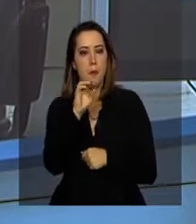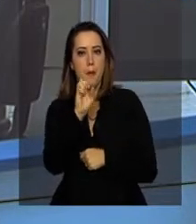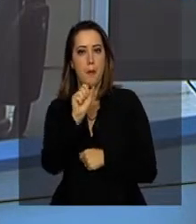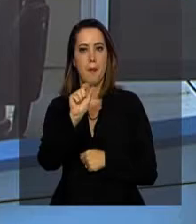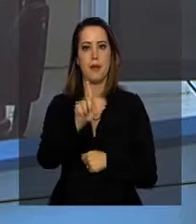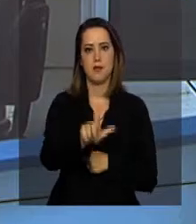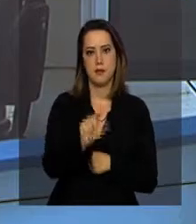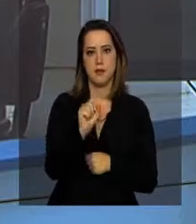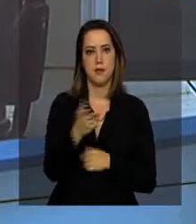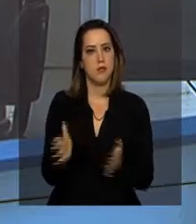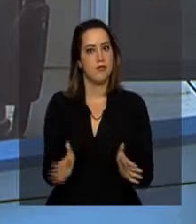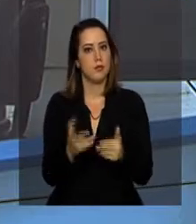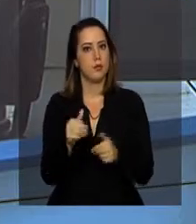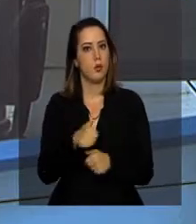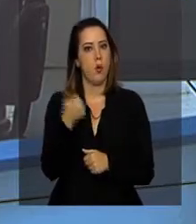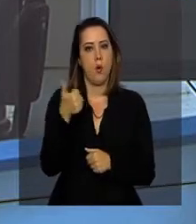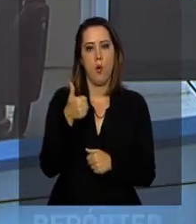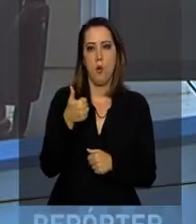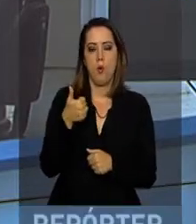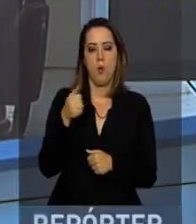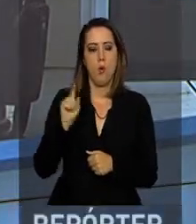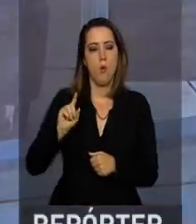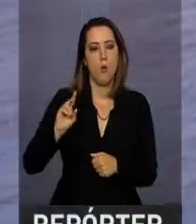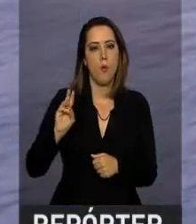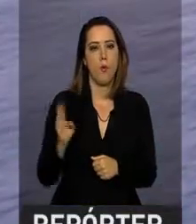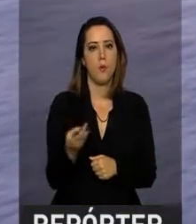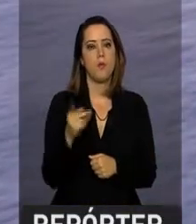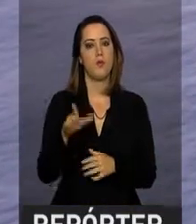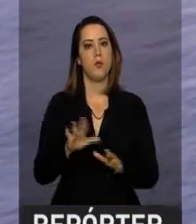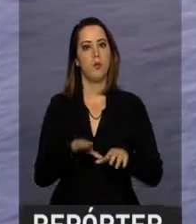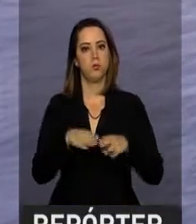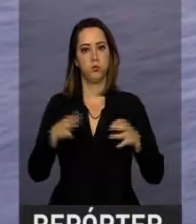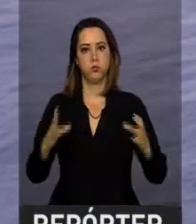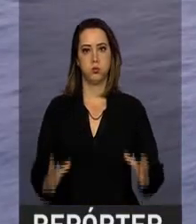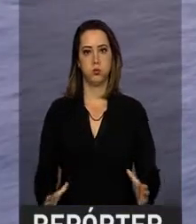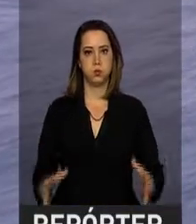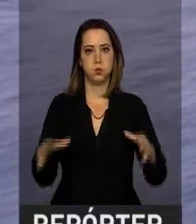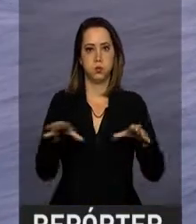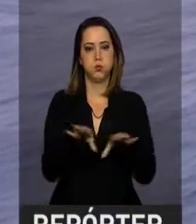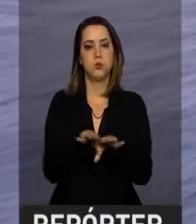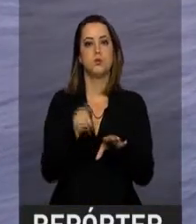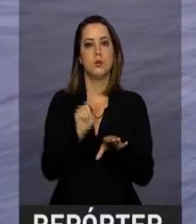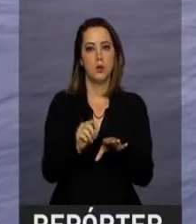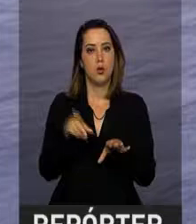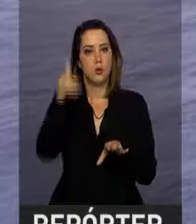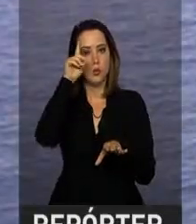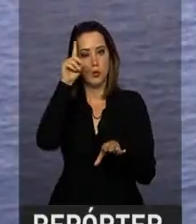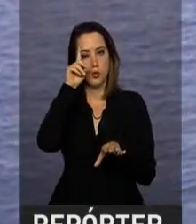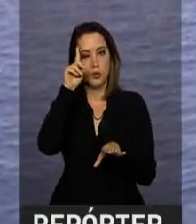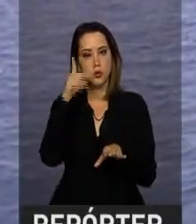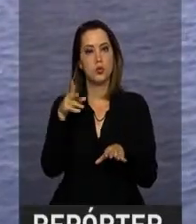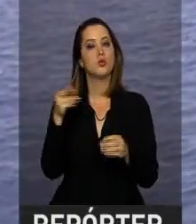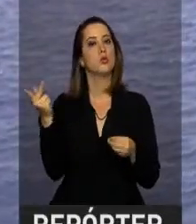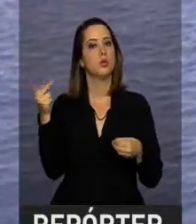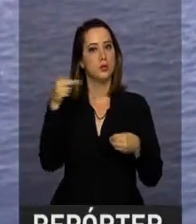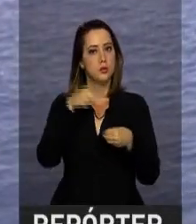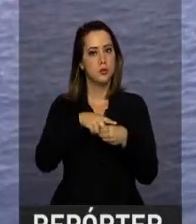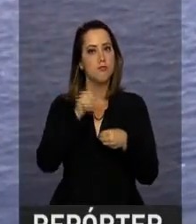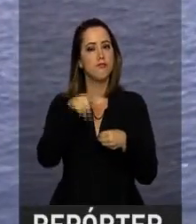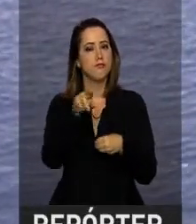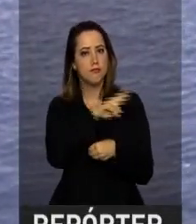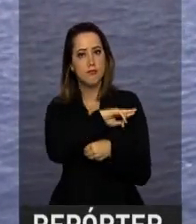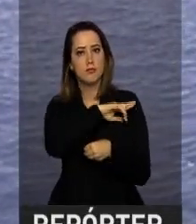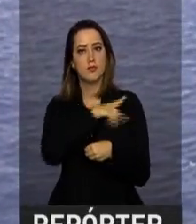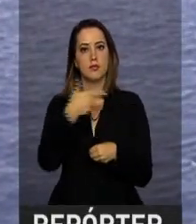ultrapassou um milhão de barris por dia a petrobras é responsável por 70 por cento desse volume o resultado